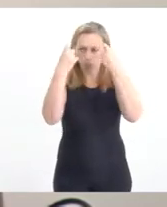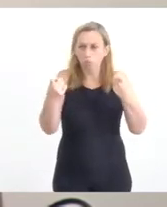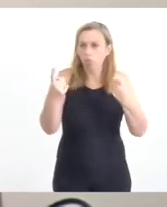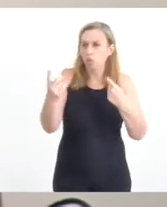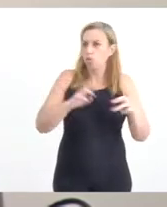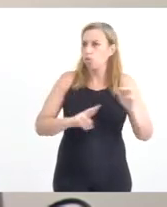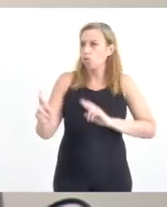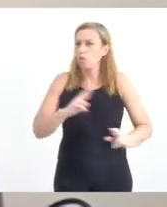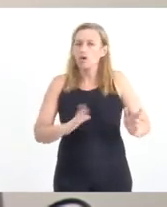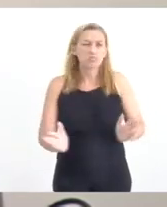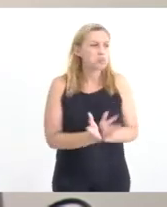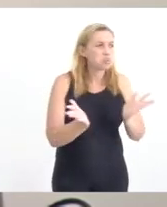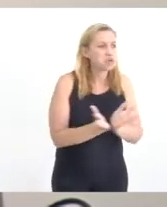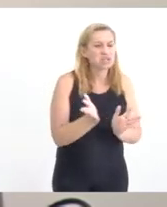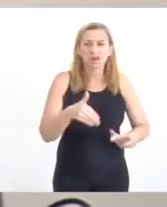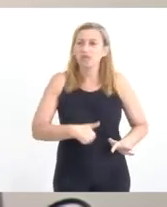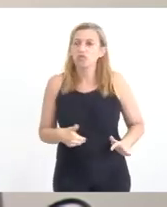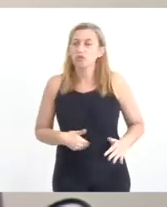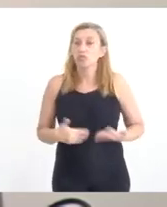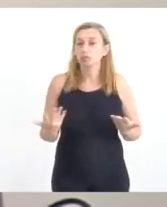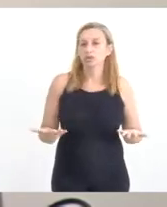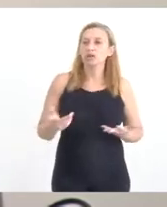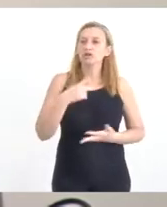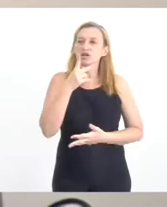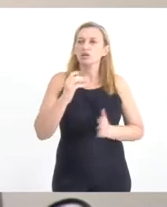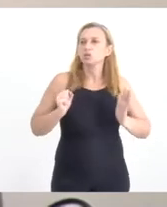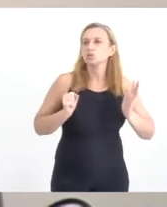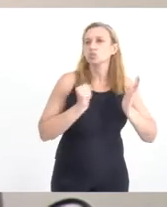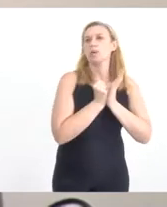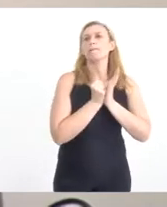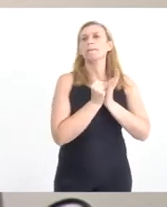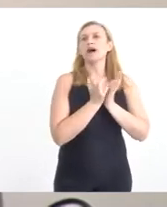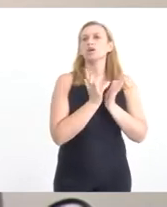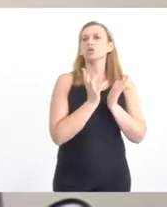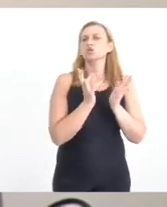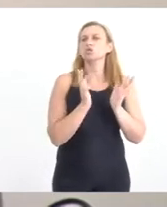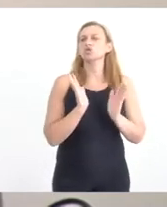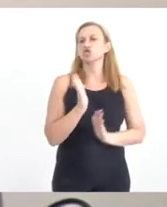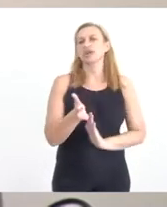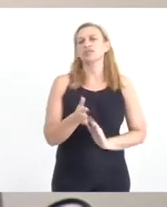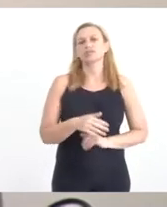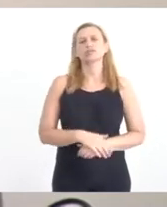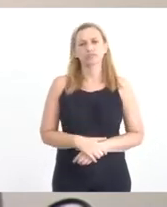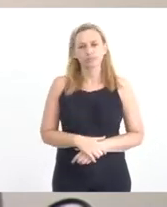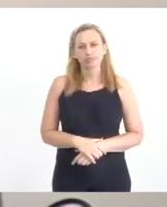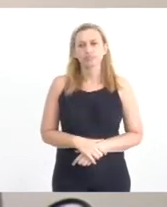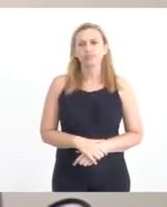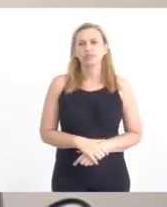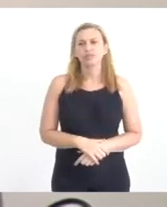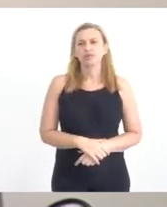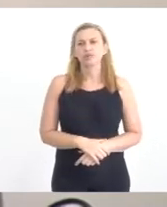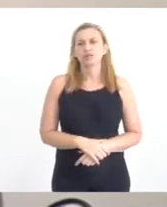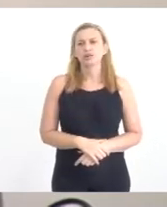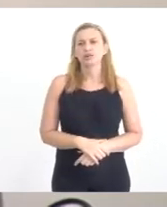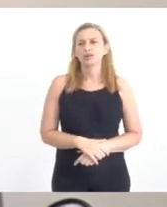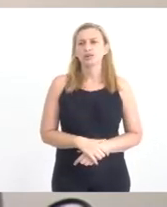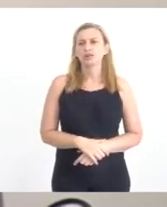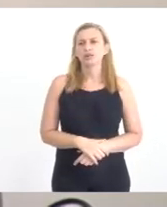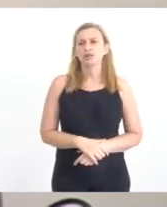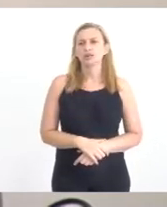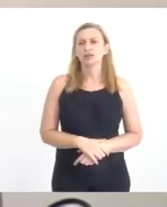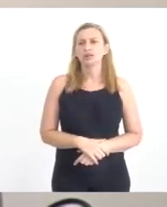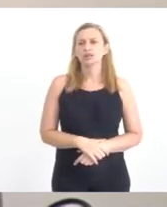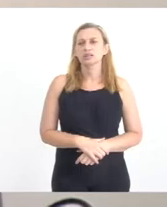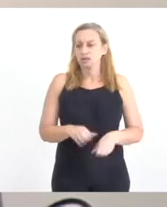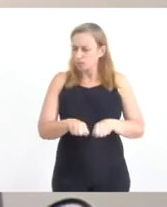questão da pobreza e da Extrema miséria eu diria que a gente tem um impacto que é um impacto direto e é numa